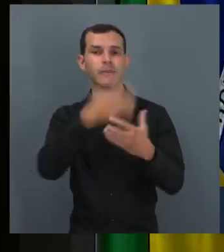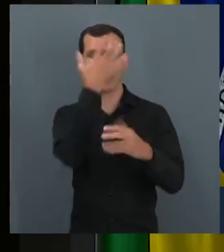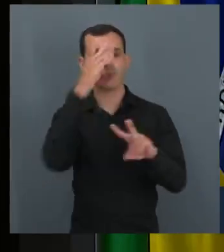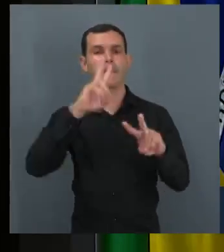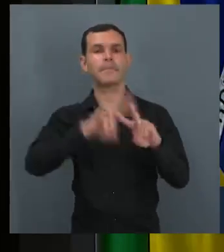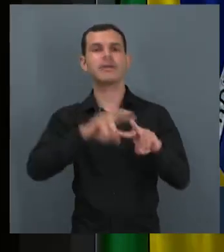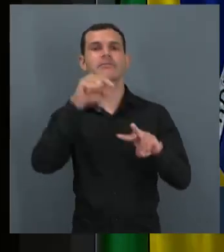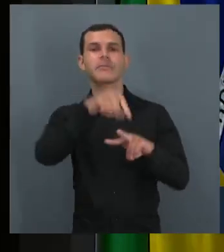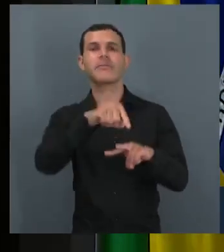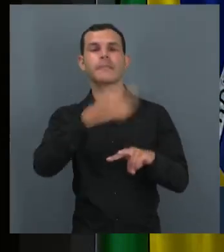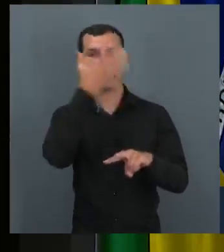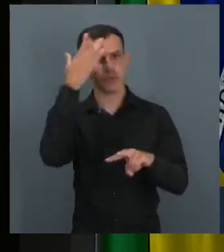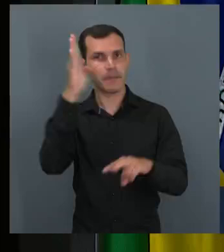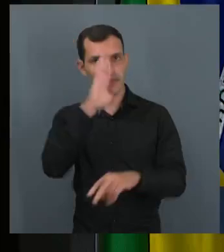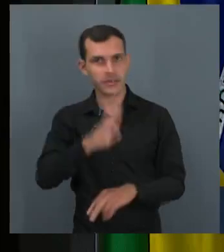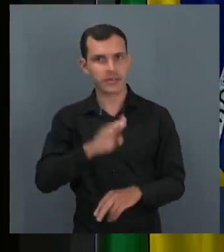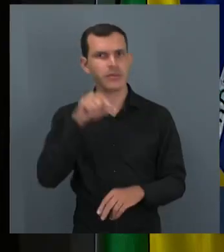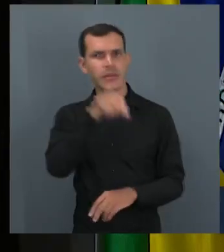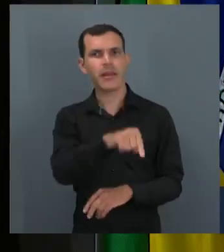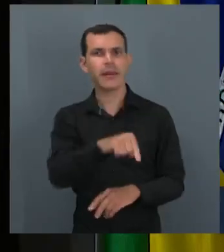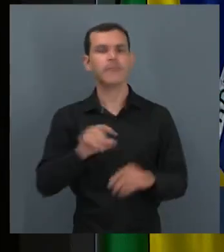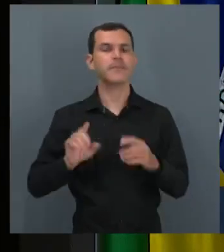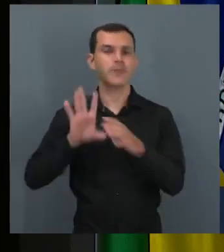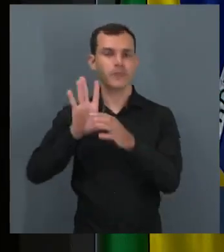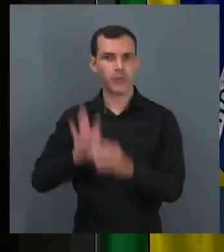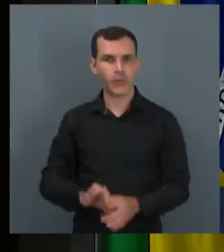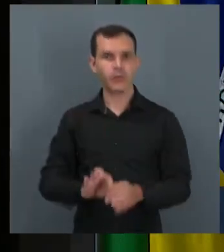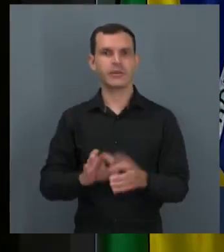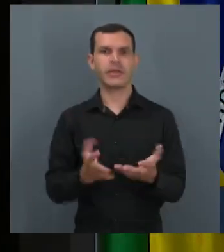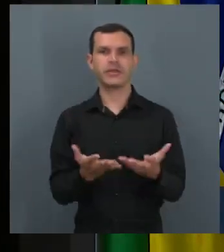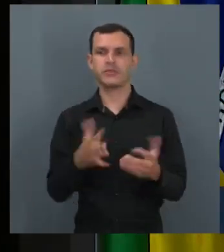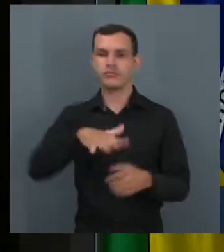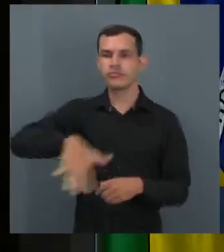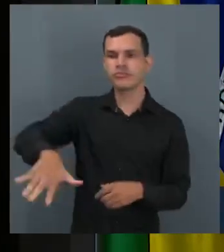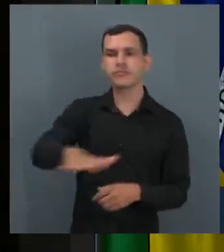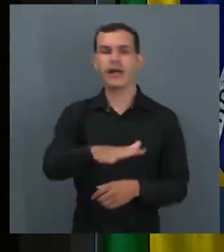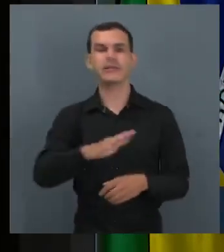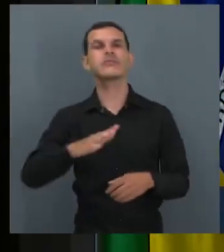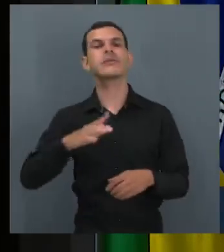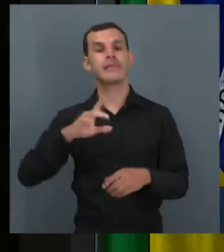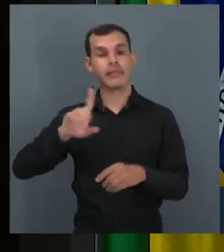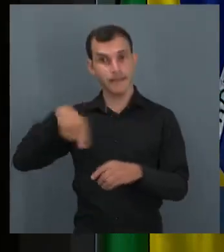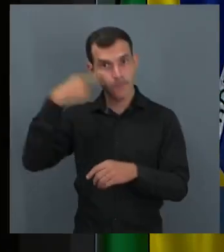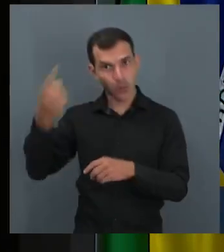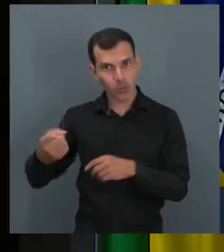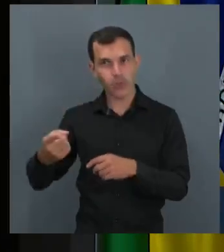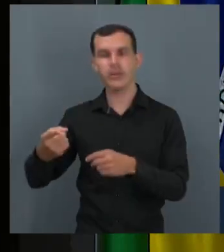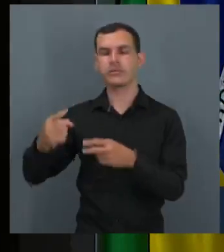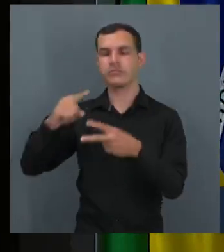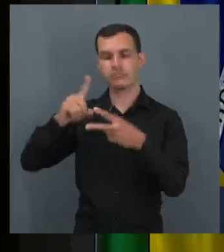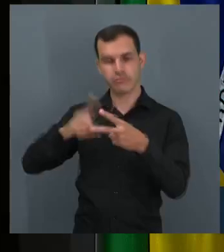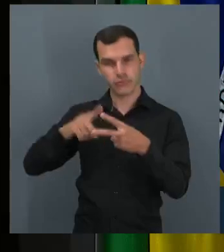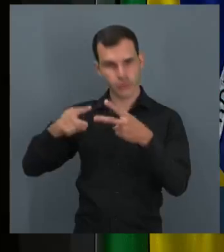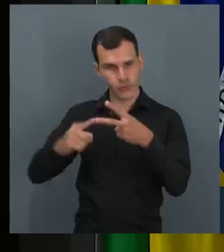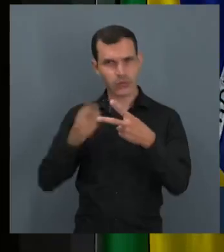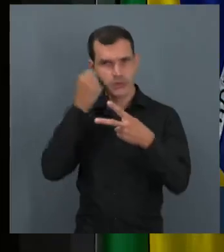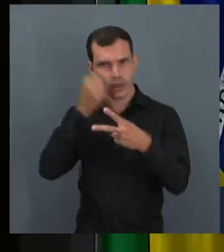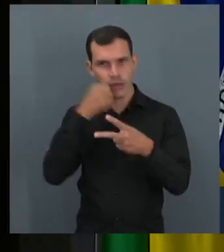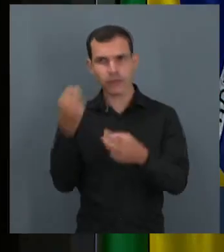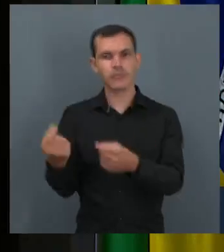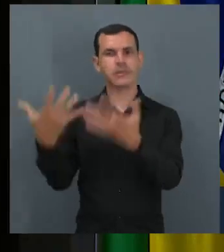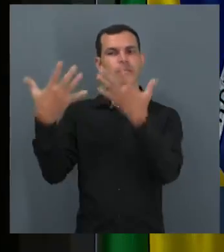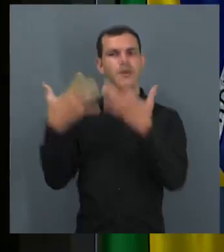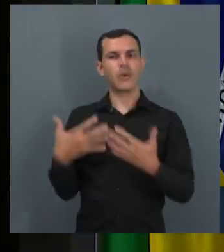sanitárias. E a senadora Damares e o senador Magno Malta depois nos reportaram das situações graves que os brasileiros estão